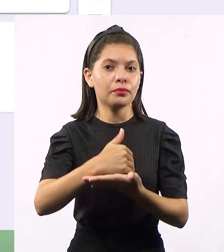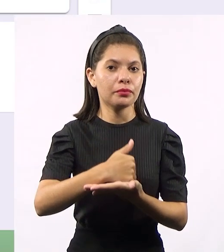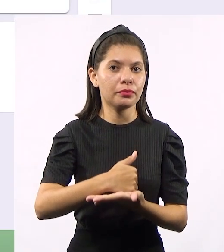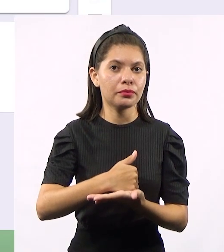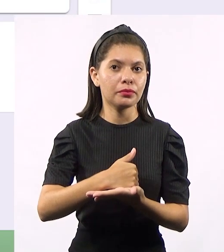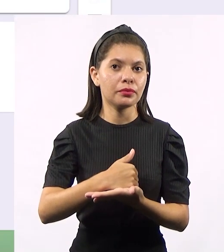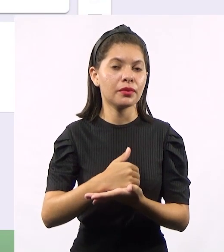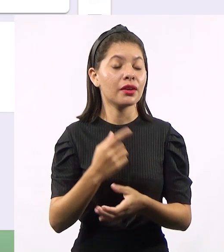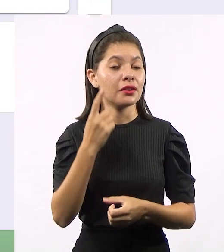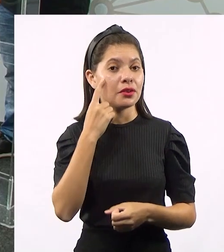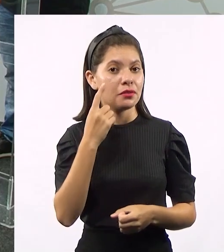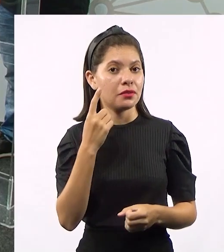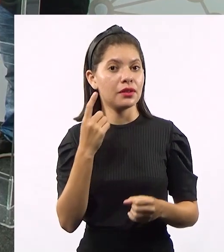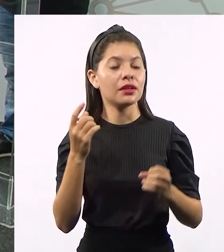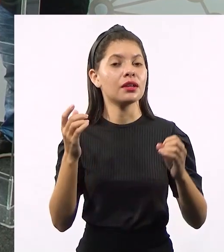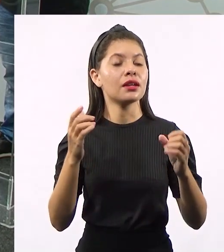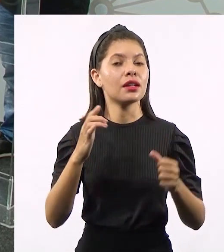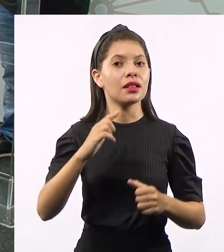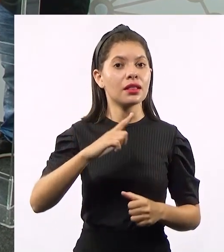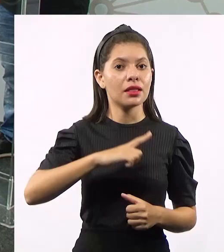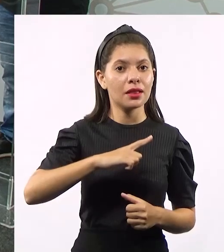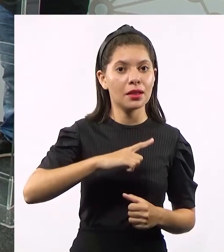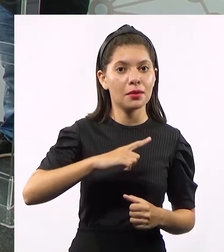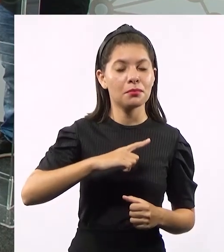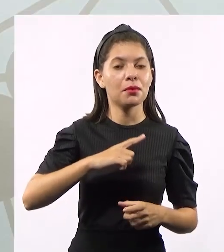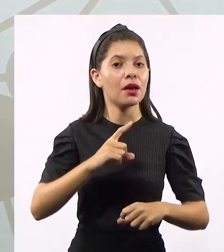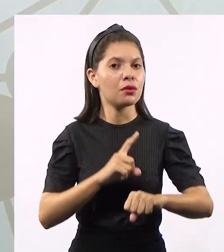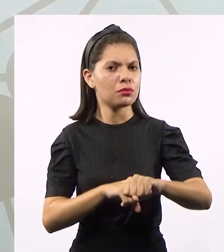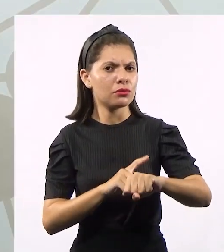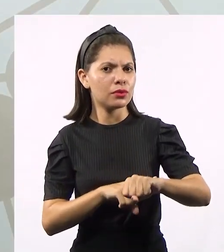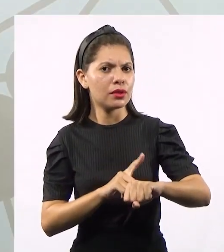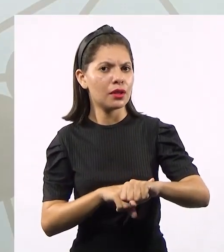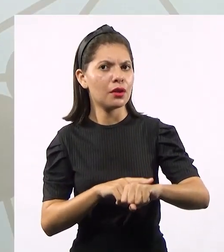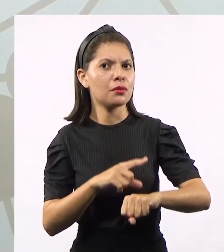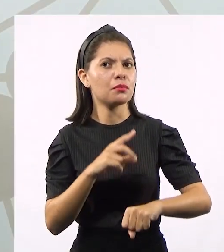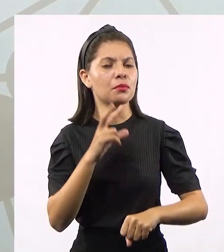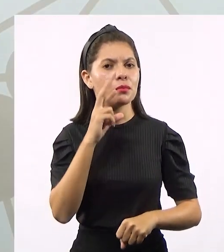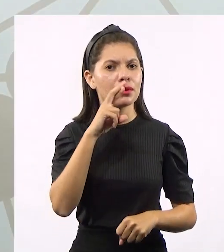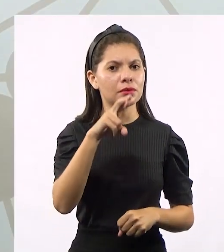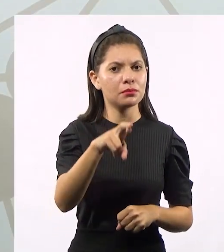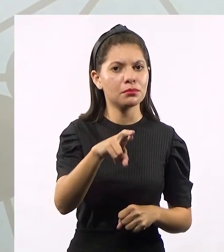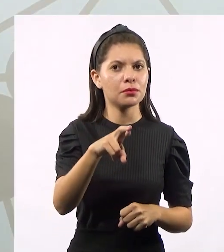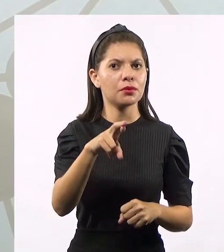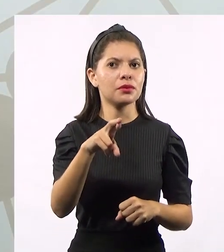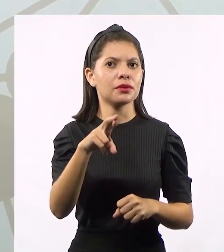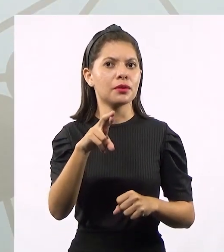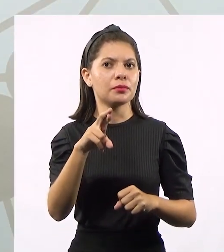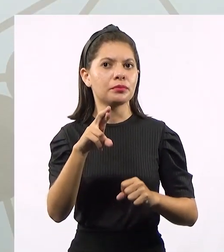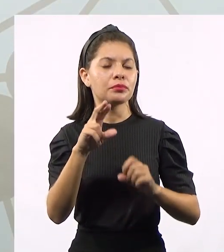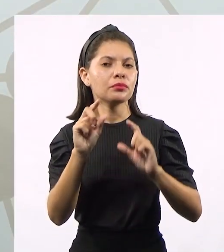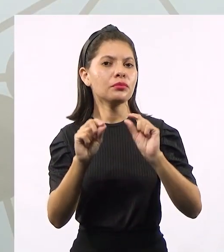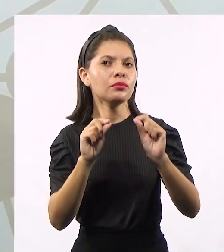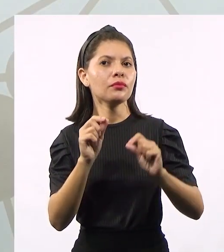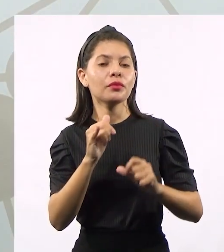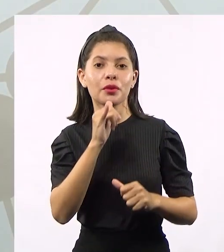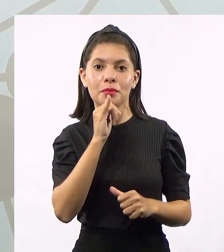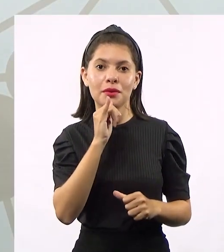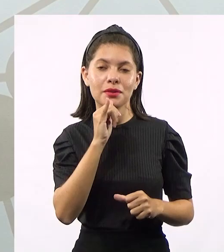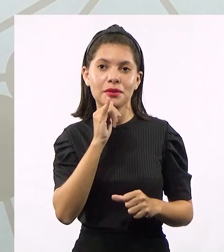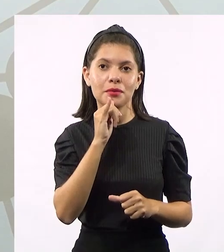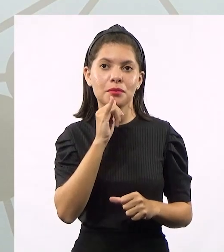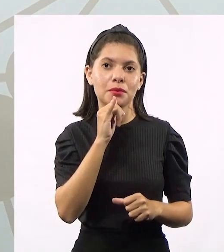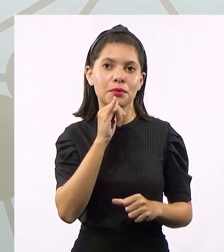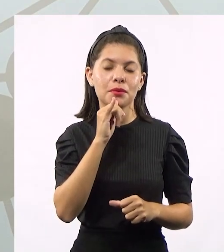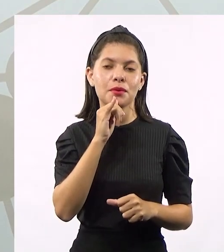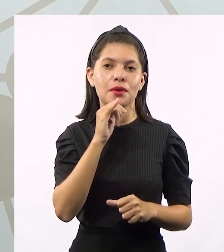também, professor, o pessoal colocar o tempo, né? O tempo para a resposta desse formulário está estimado em aproximadamente 5 minutos. É